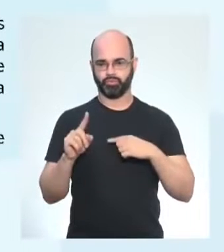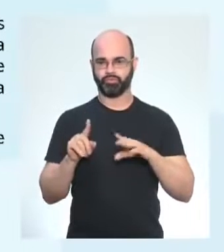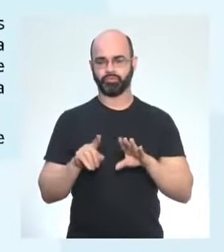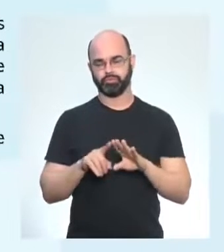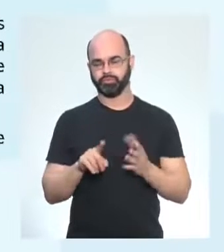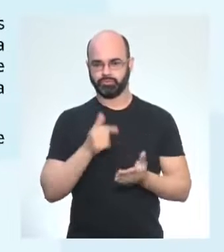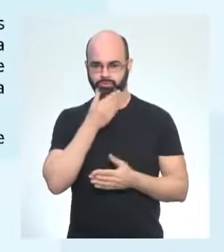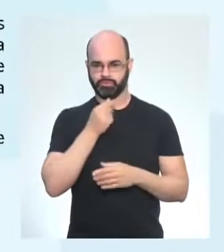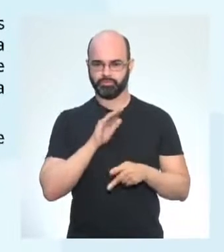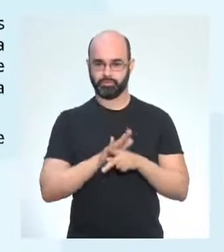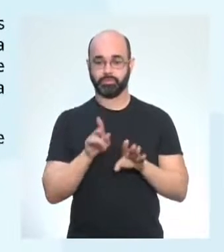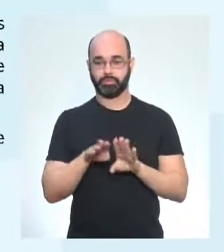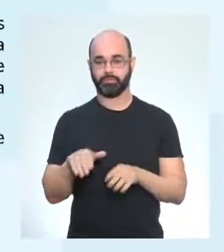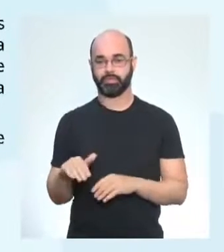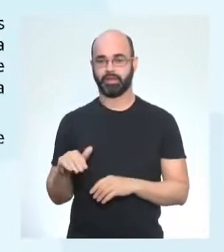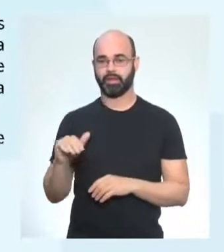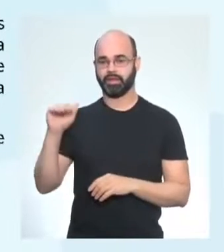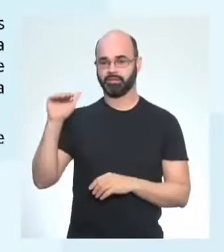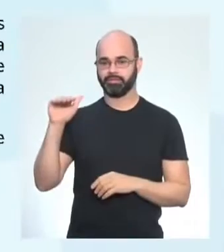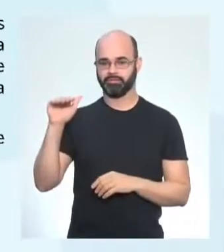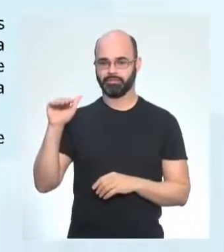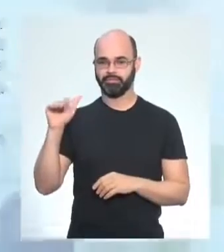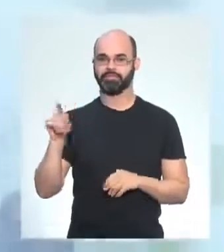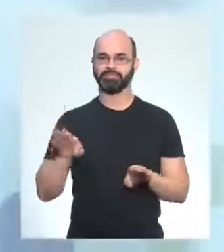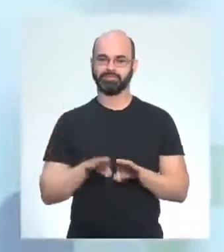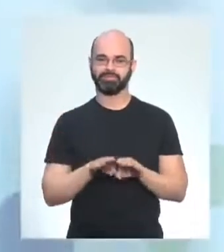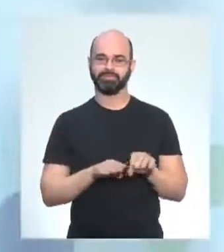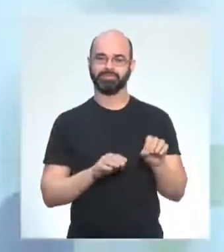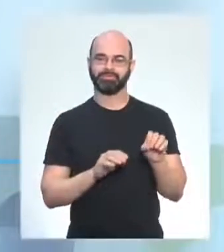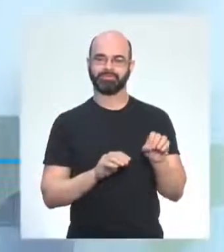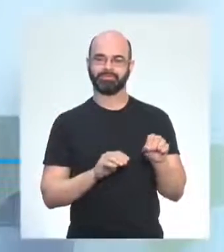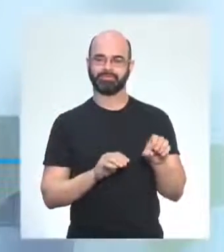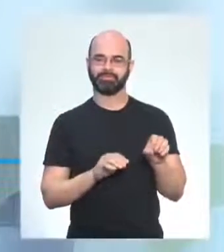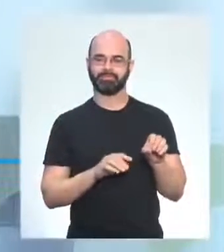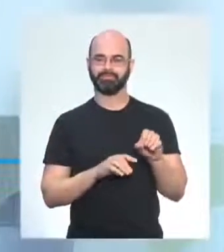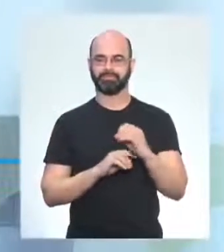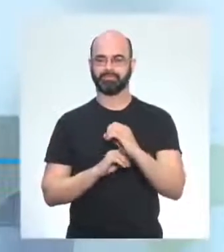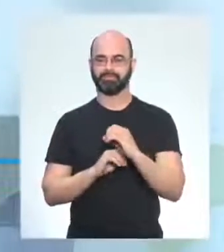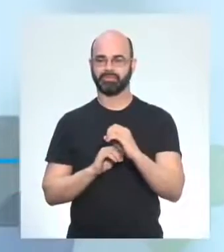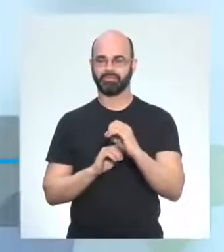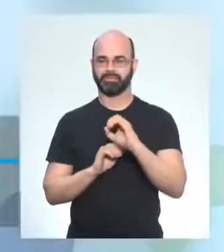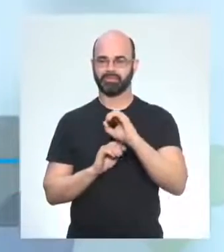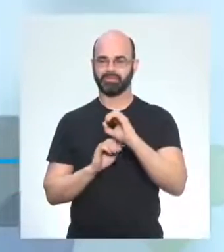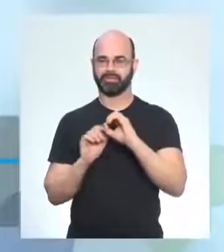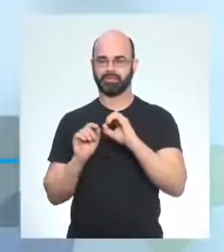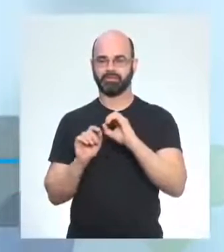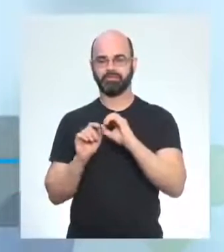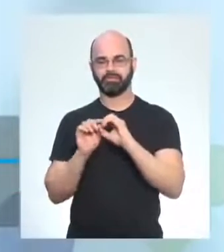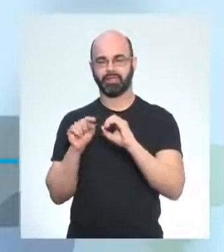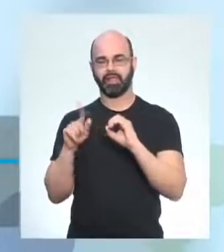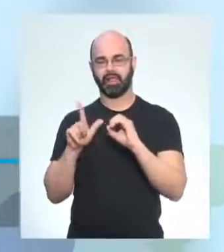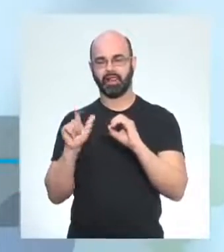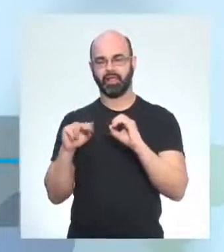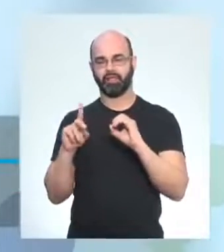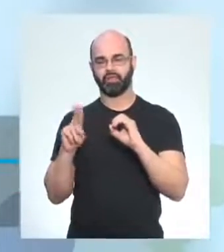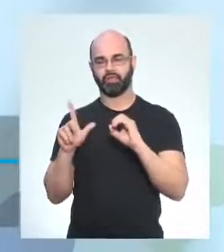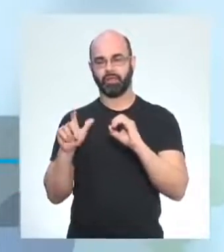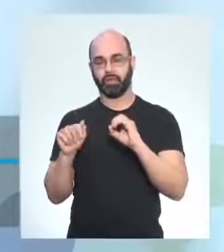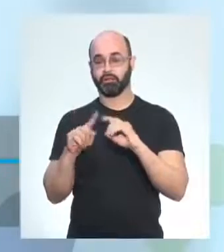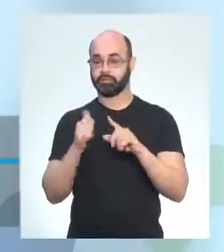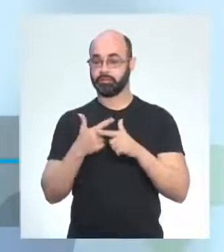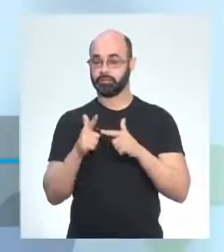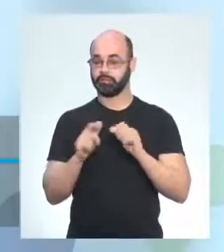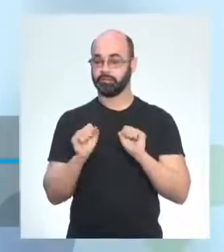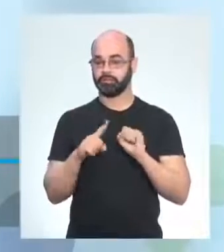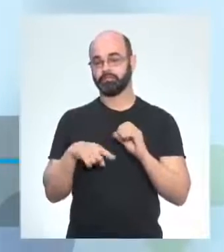crescimento, que também vai ser a partir desta glândula aí, que vai regular o seu crescimento. Você pode ter problemas nesse hormônio aí e